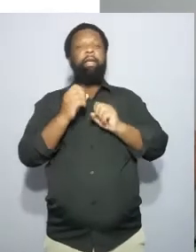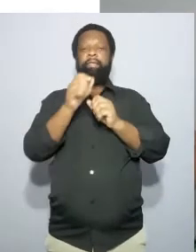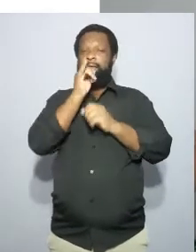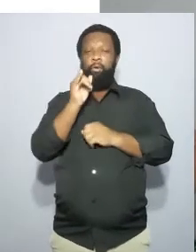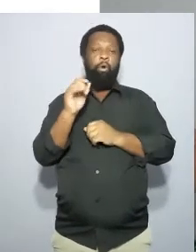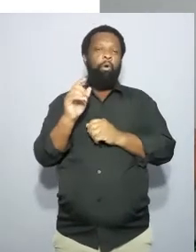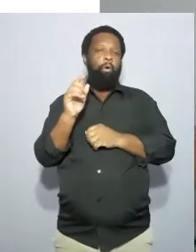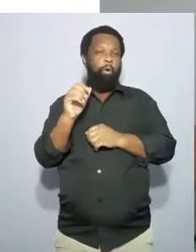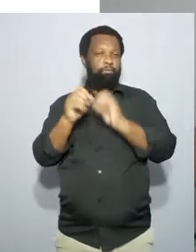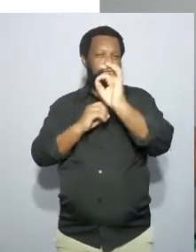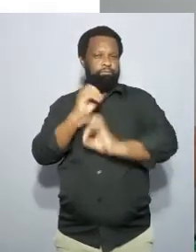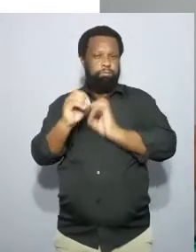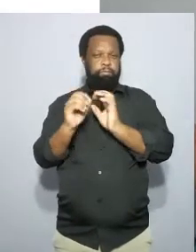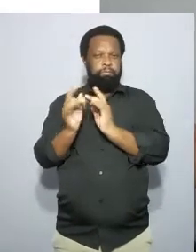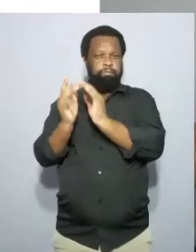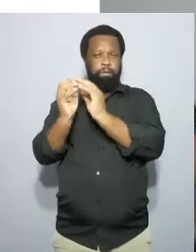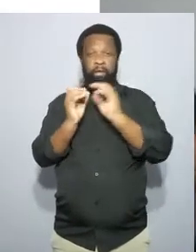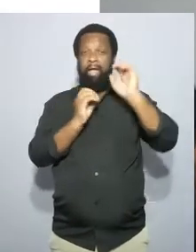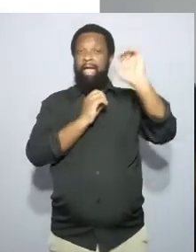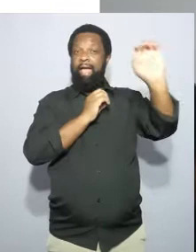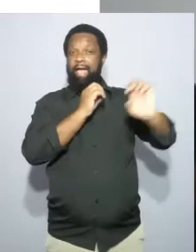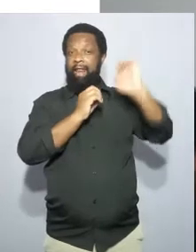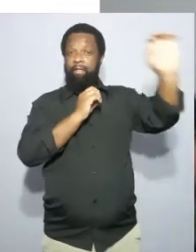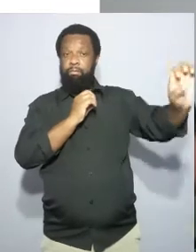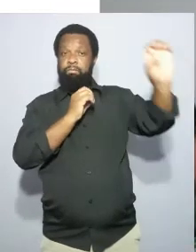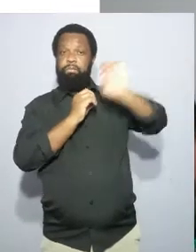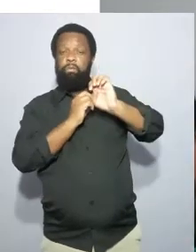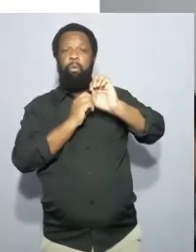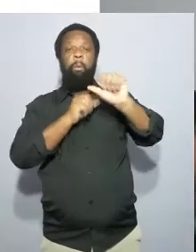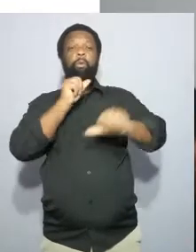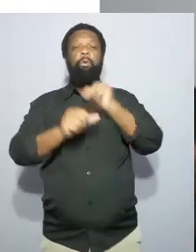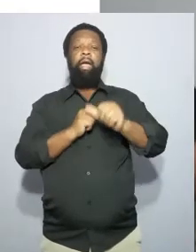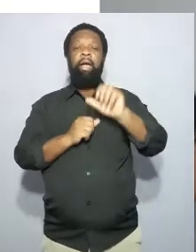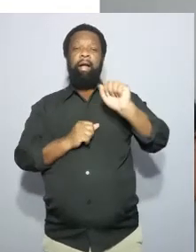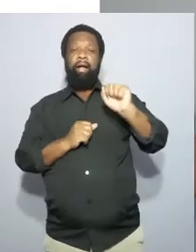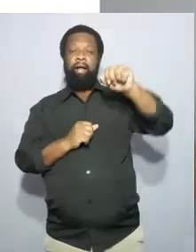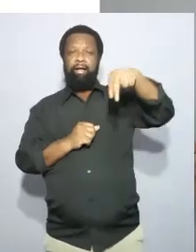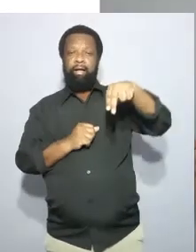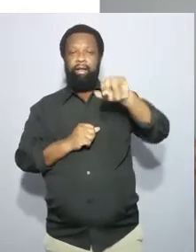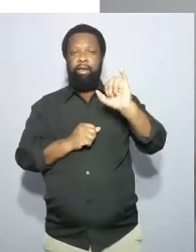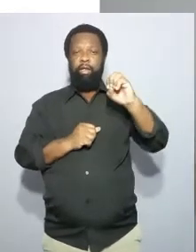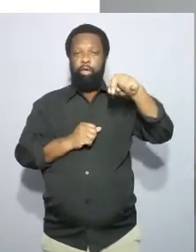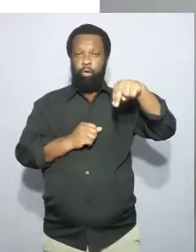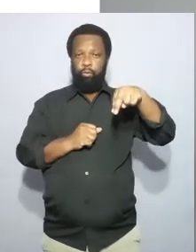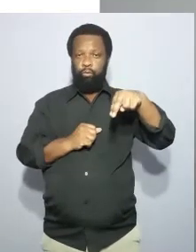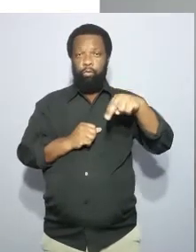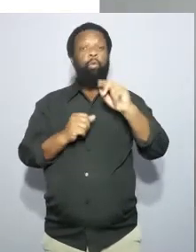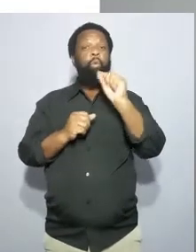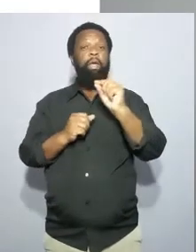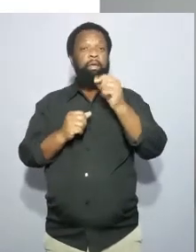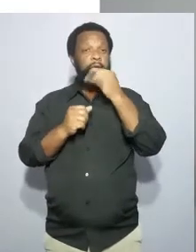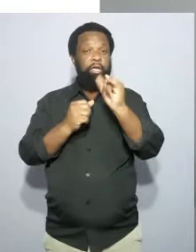recebendo o elétron, se transformando, então, em um ânion e liberando essa quantidade de energia. Como nós vamos